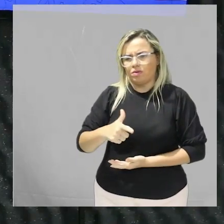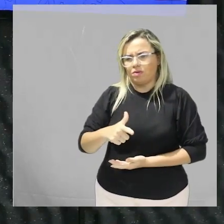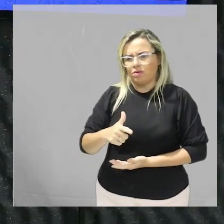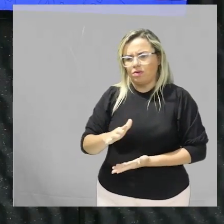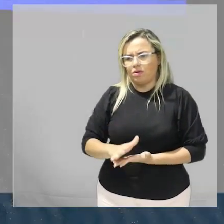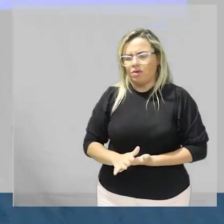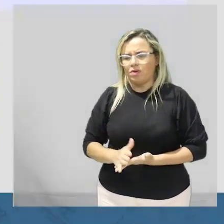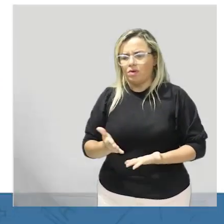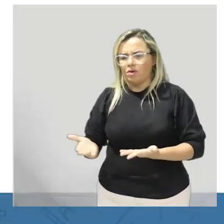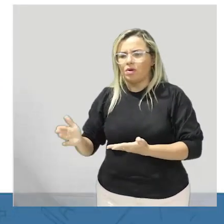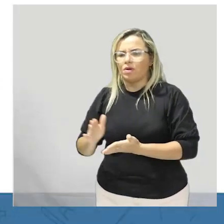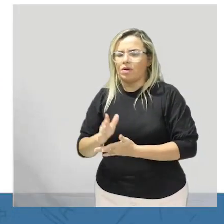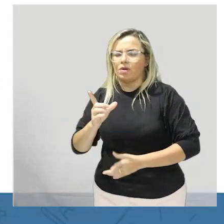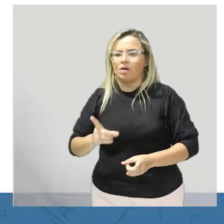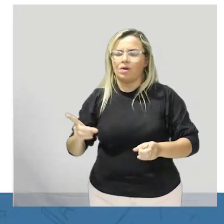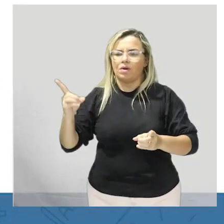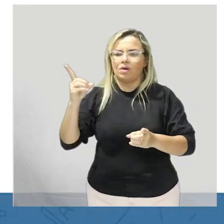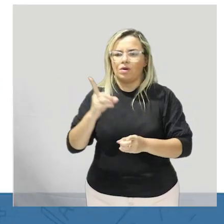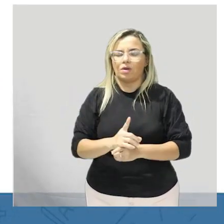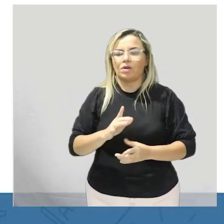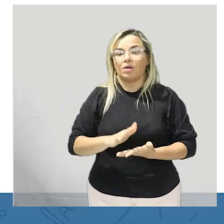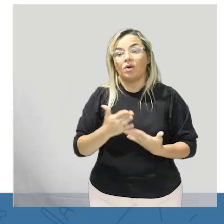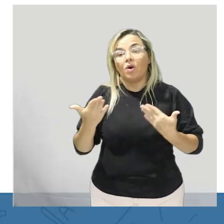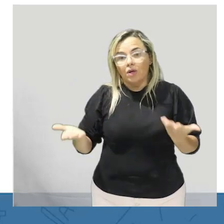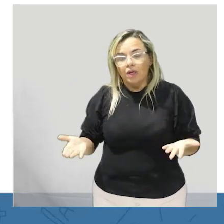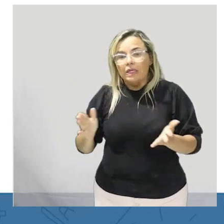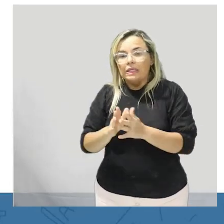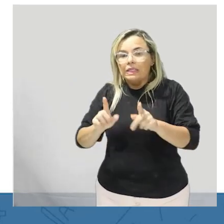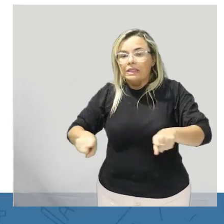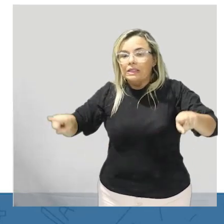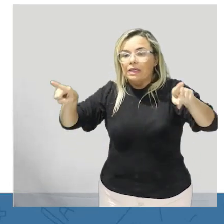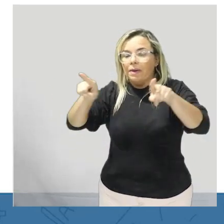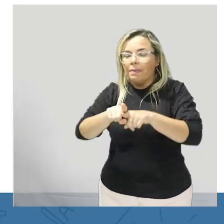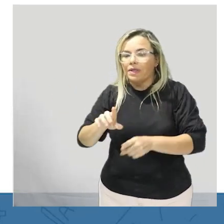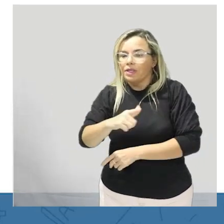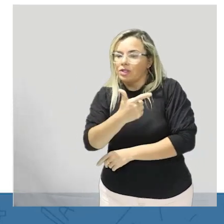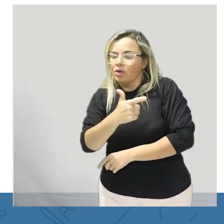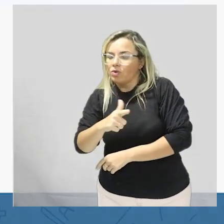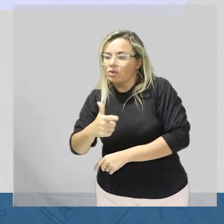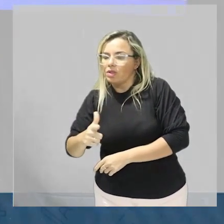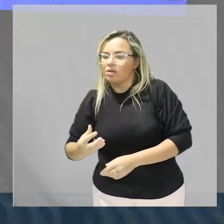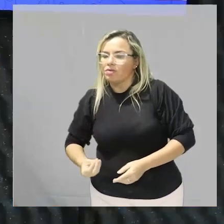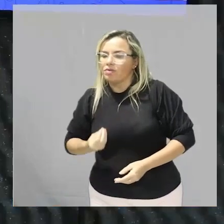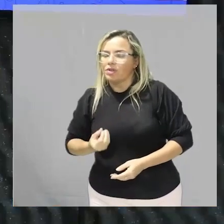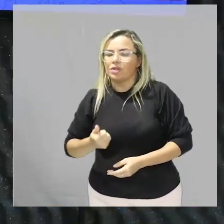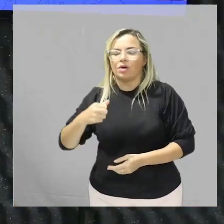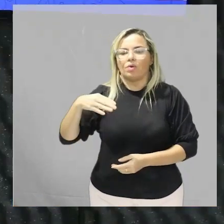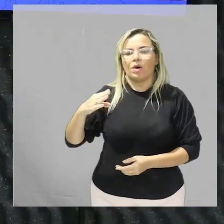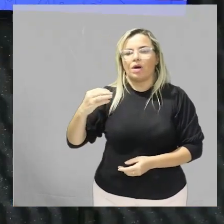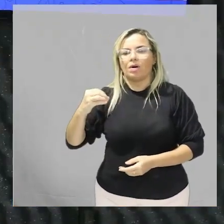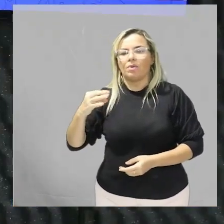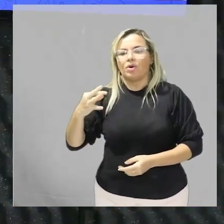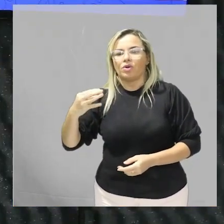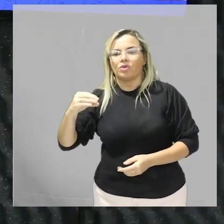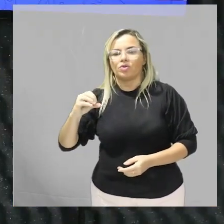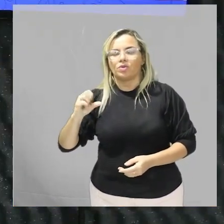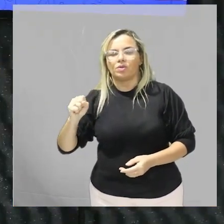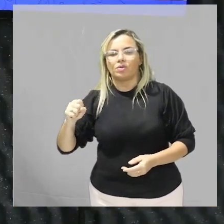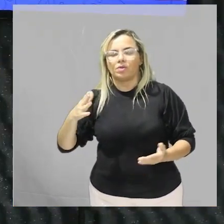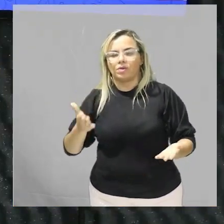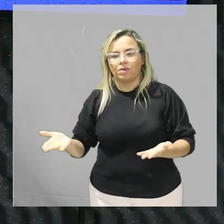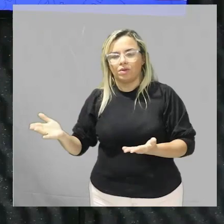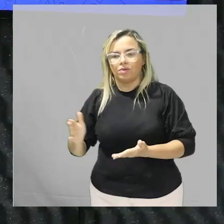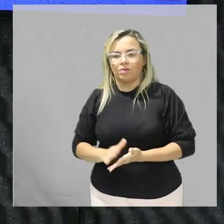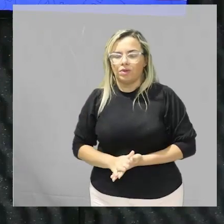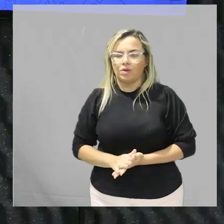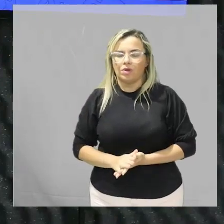os fatores abióticos. O que é fator abiótico, professor? Pessoal, o fator abiótico é